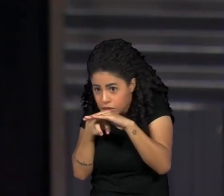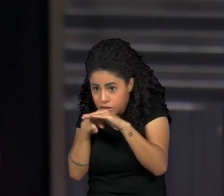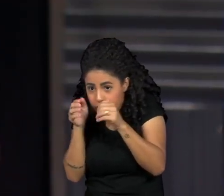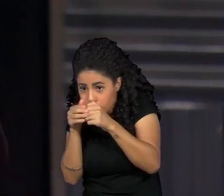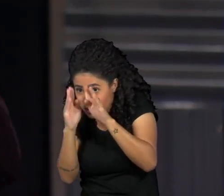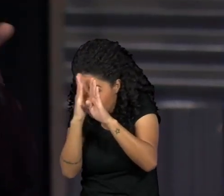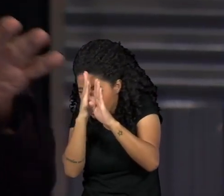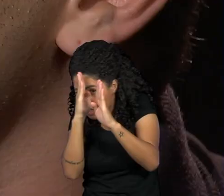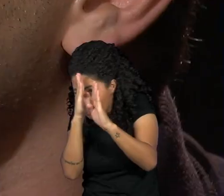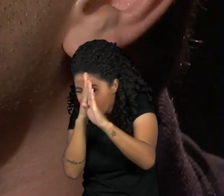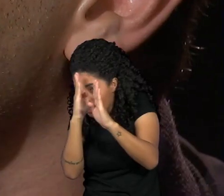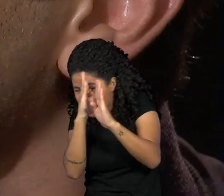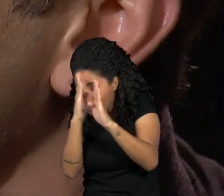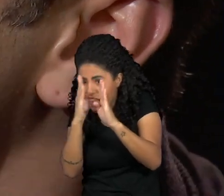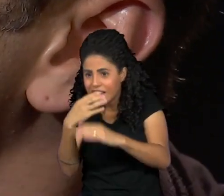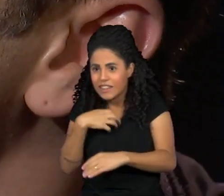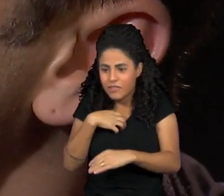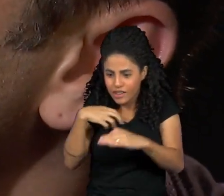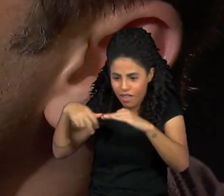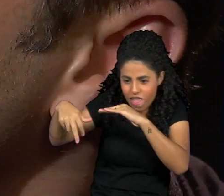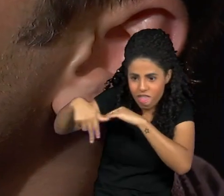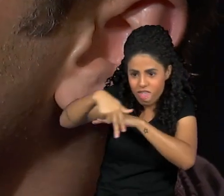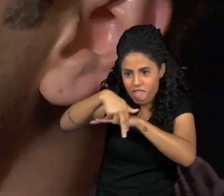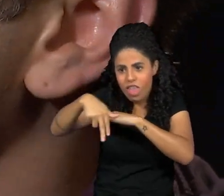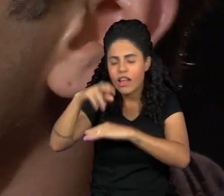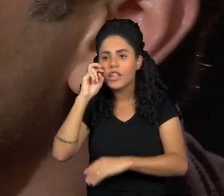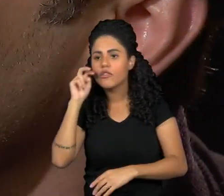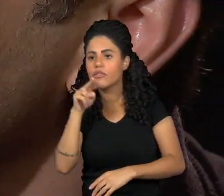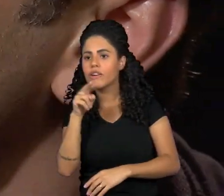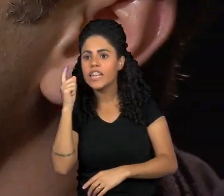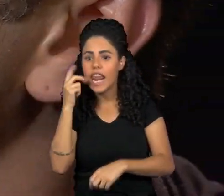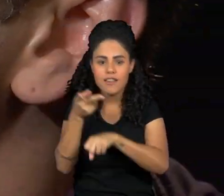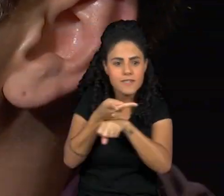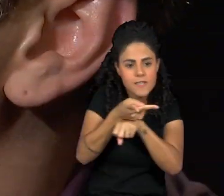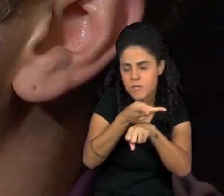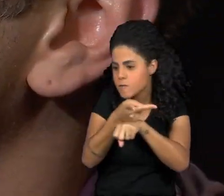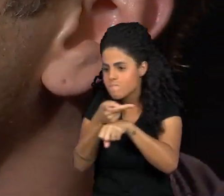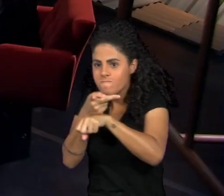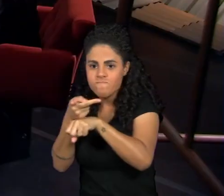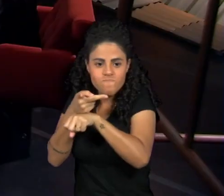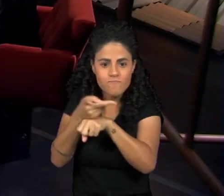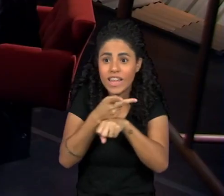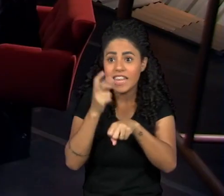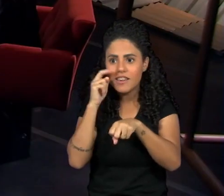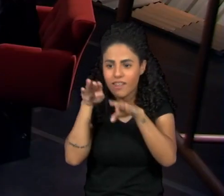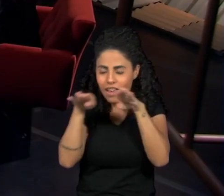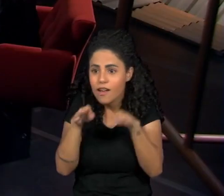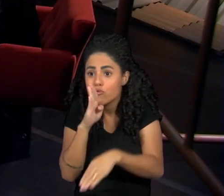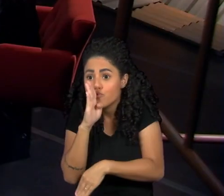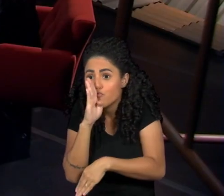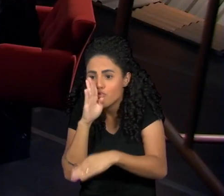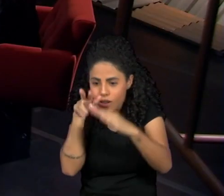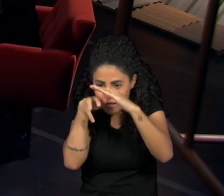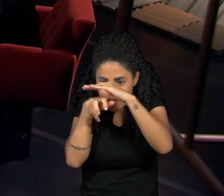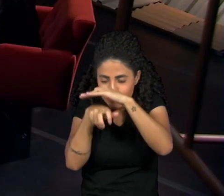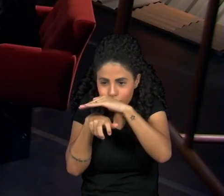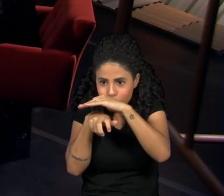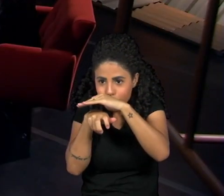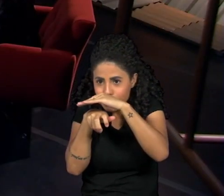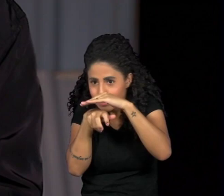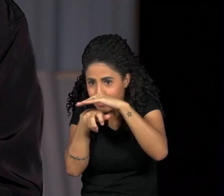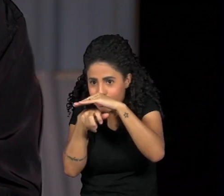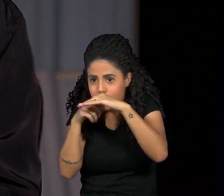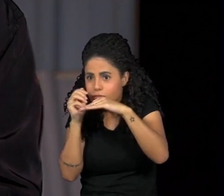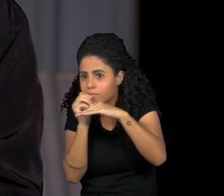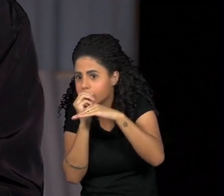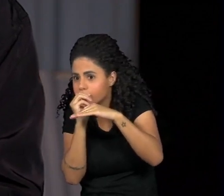Vendo só as perninhas. Só as pernas, assistindo, ela me procurando como um espectador. E você estava se escondendo do quê? Dela